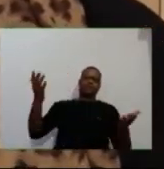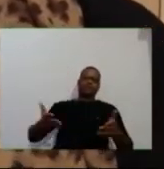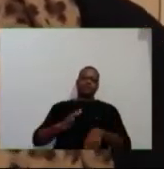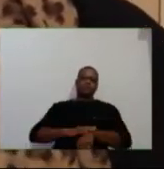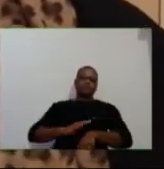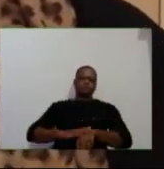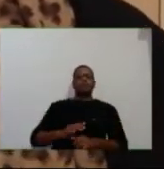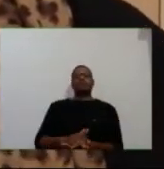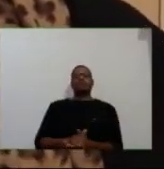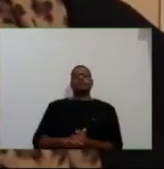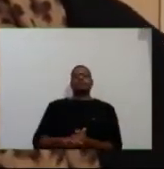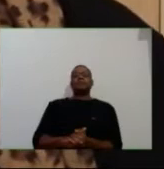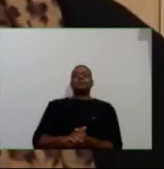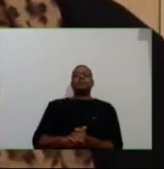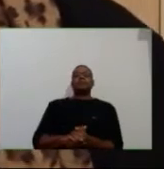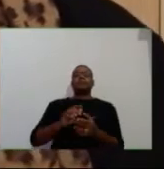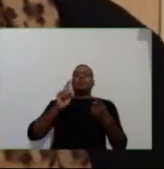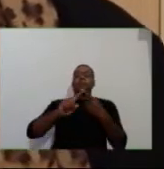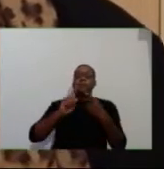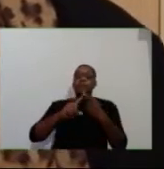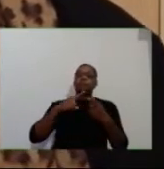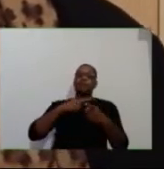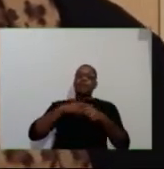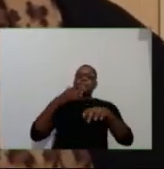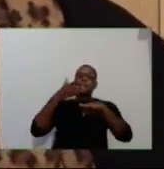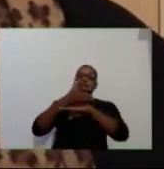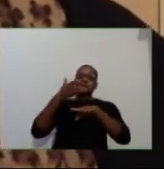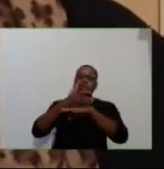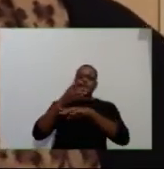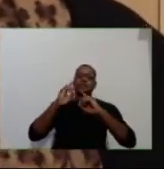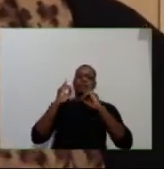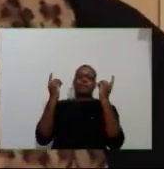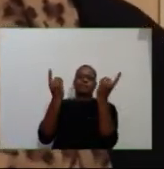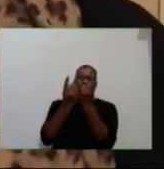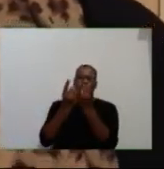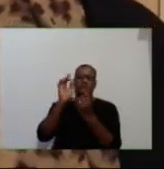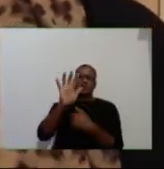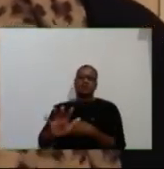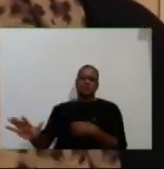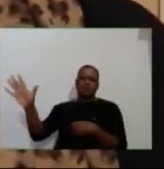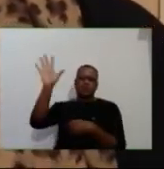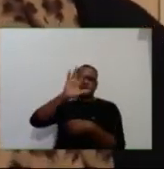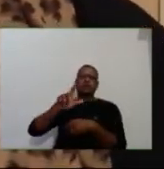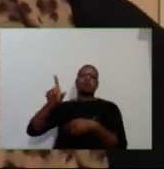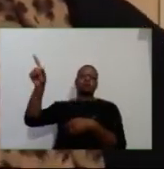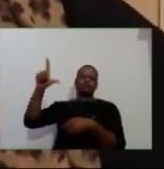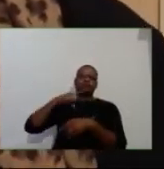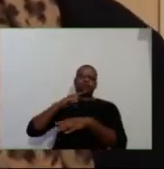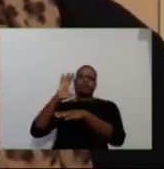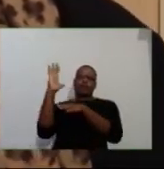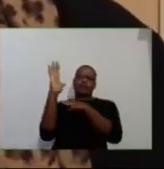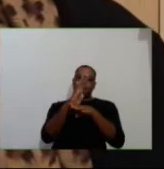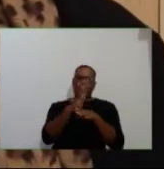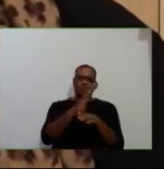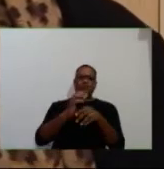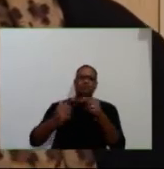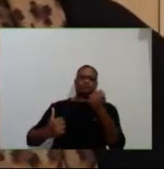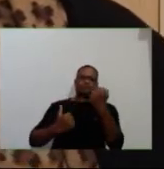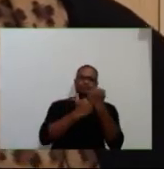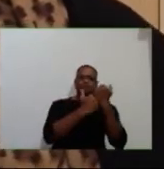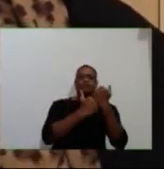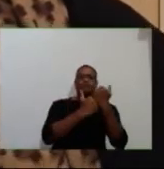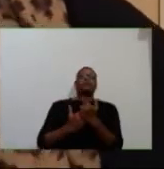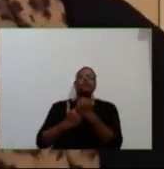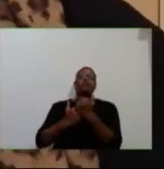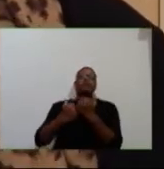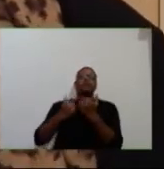Estamos contando também com a participação do Departamento Nacional, que nos apoiou, com a live da Ana